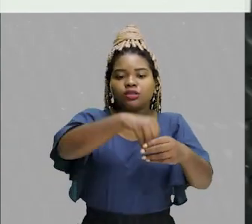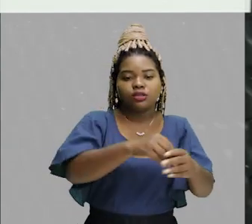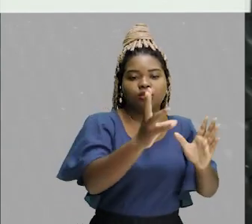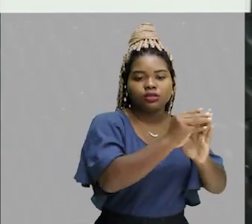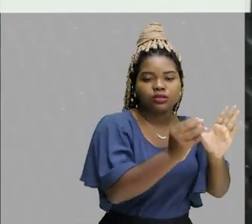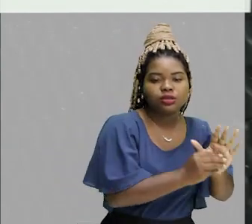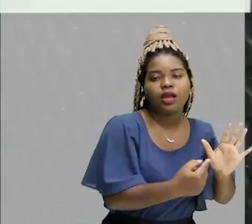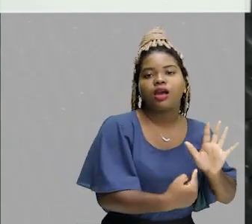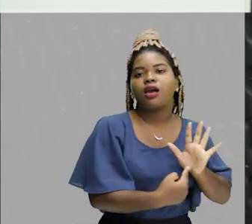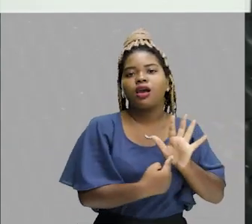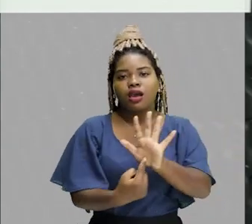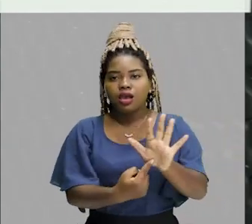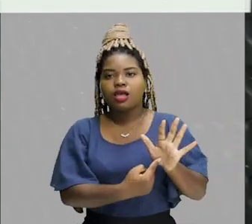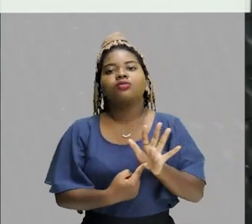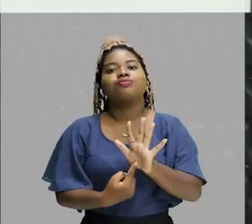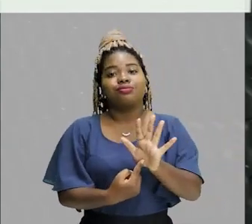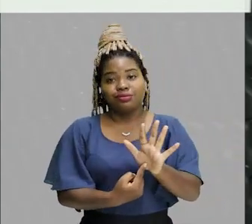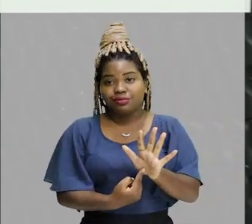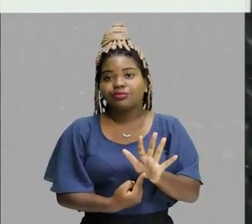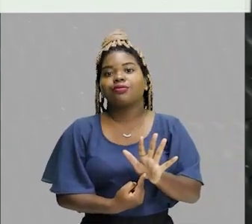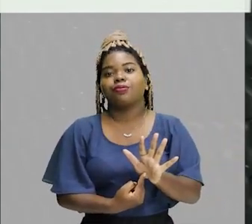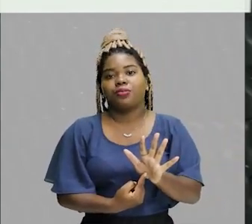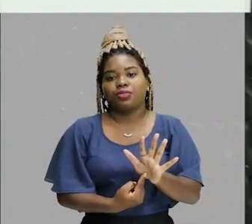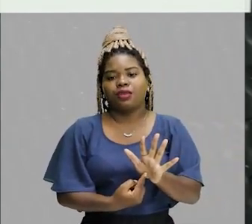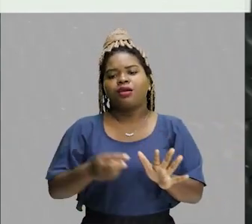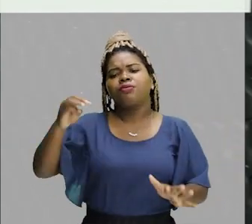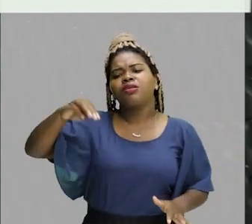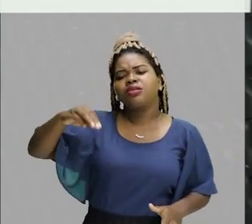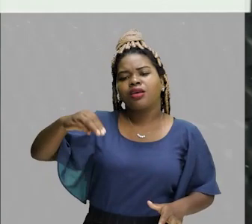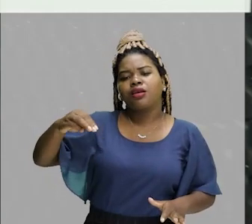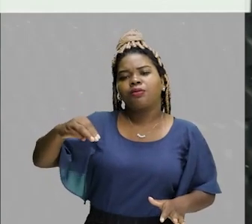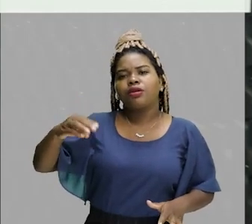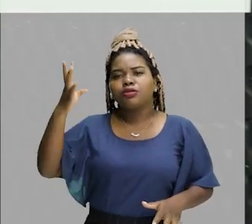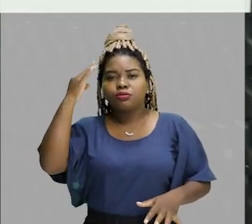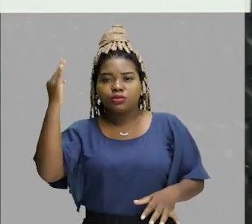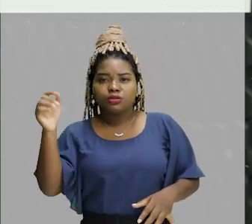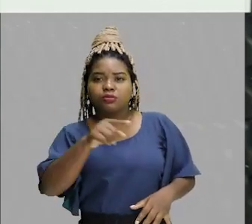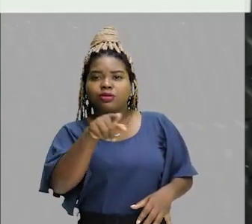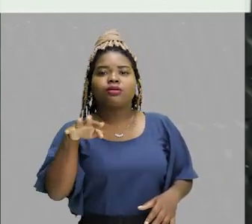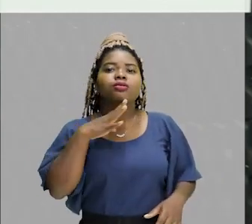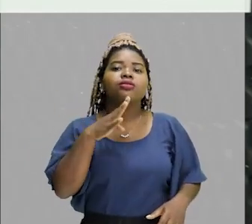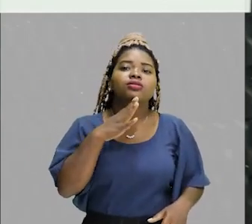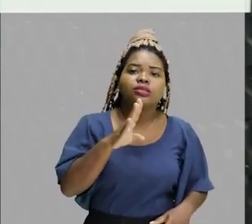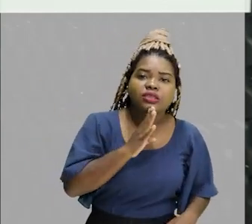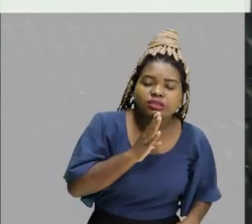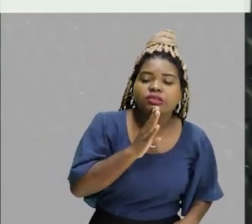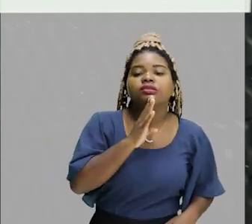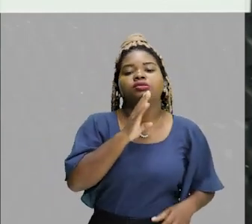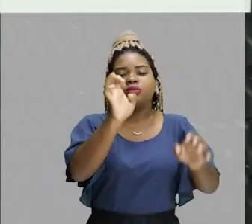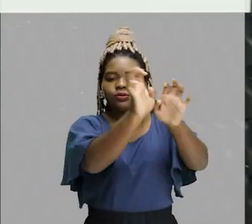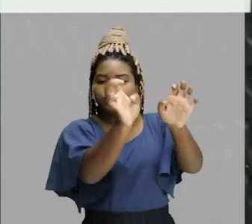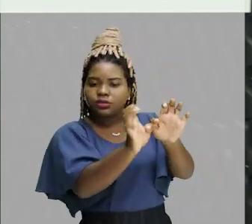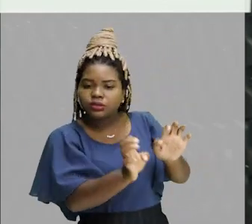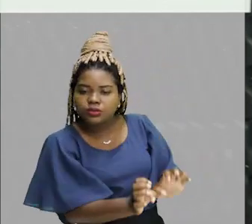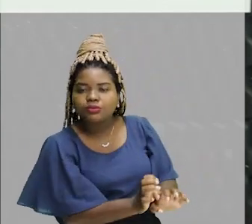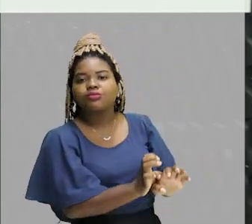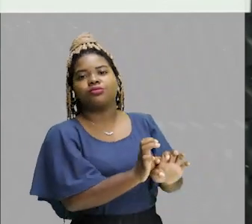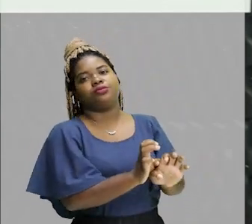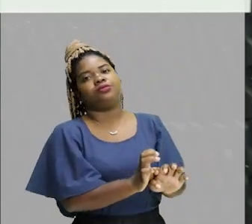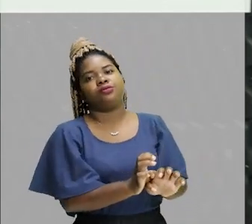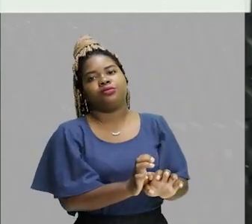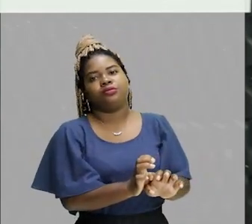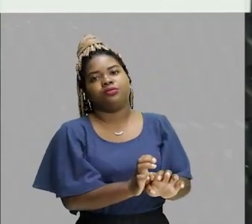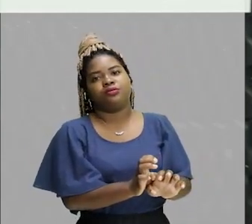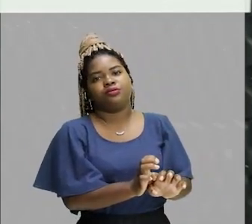demonstrativo de muita valia. Matemática muito famosa, com seus axiomas, com sua estrutura lógica e com sua capacidade de